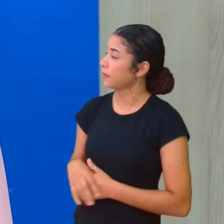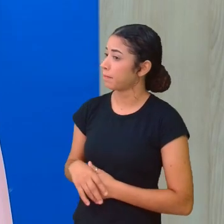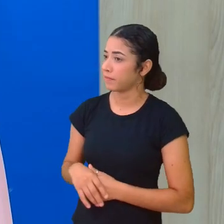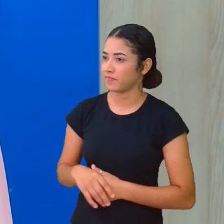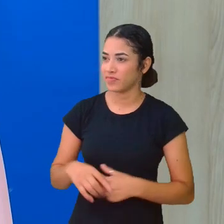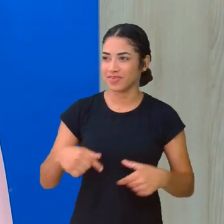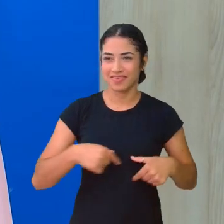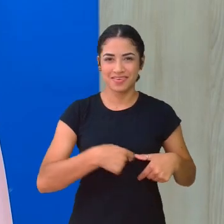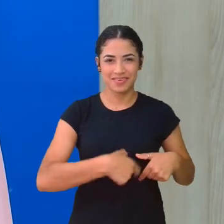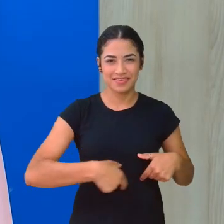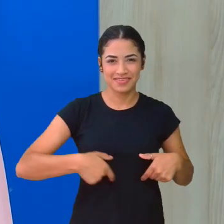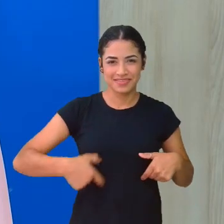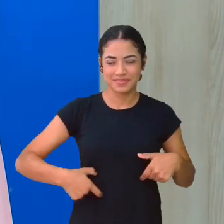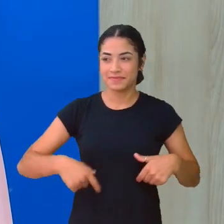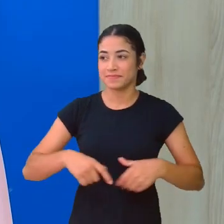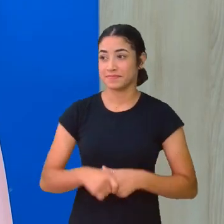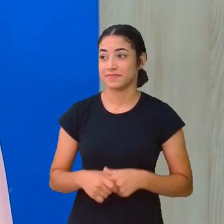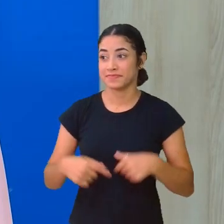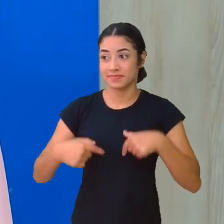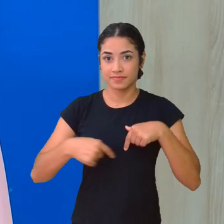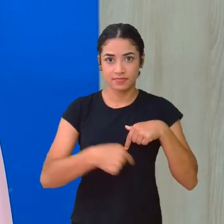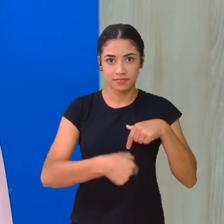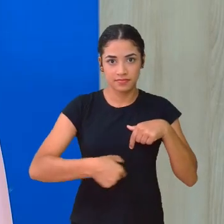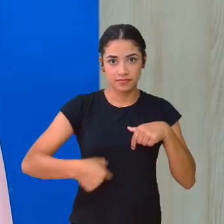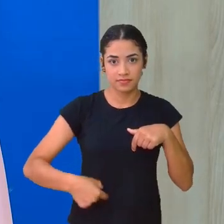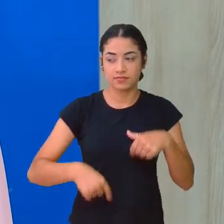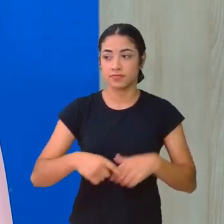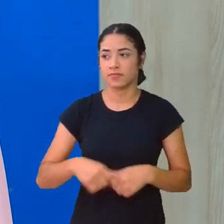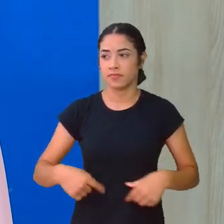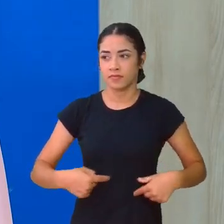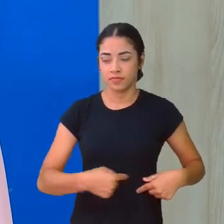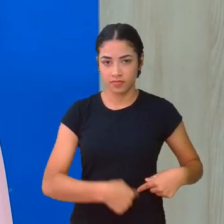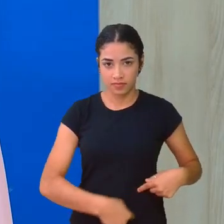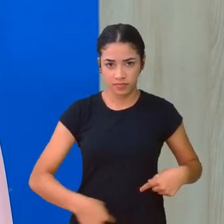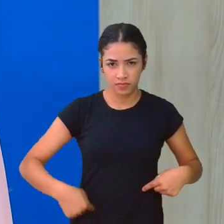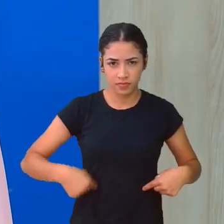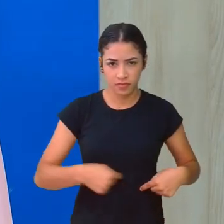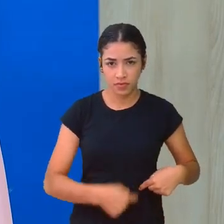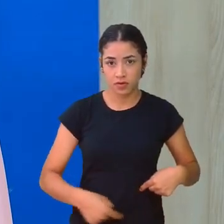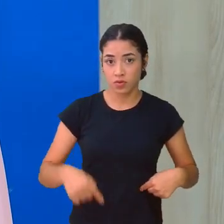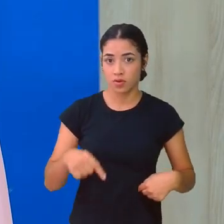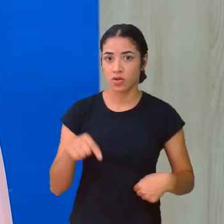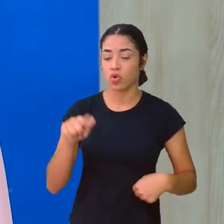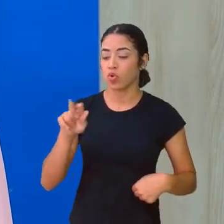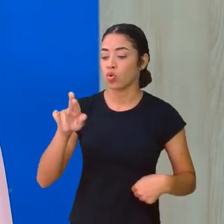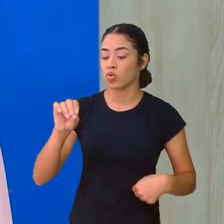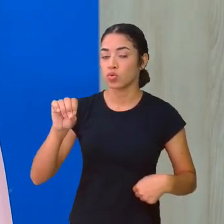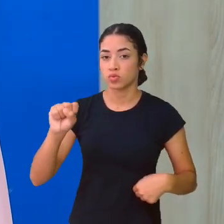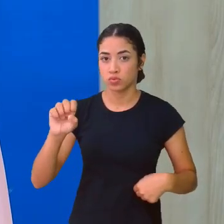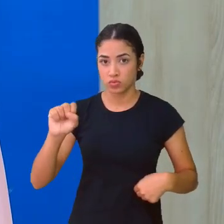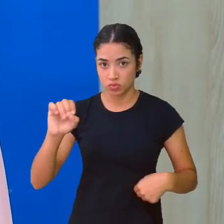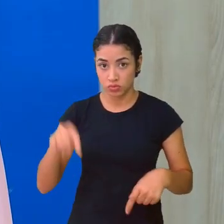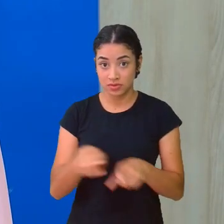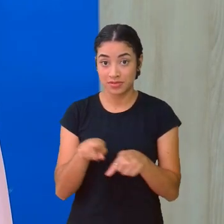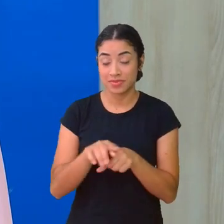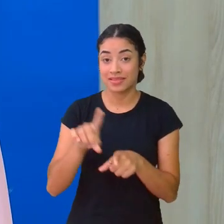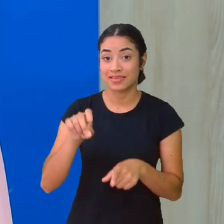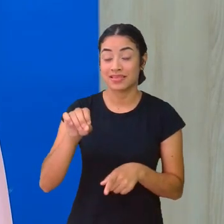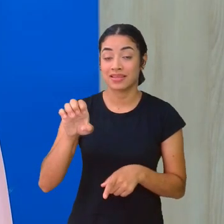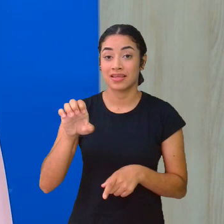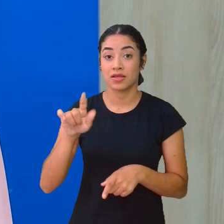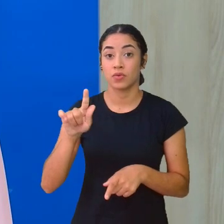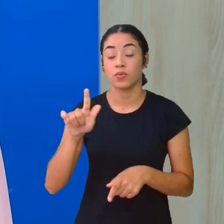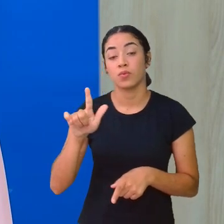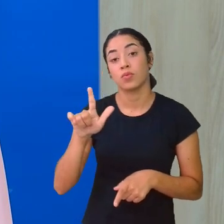o fígado, né? A questão do estômago, o intestino grosso e o intestino delgado. No decorrer da nossa aula, eu ainda